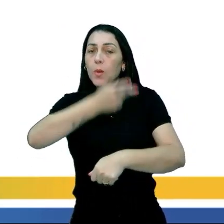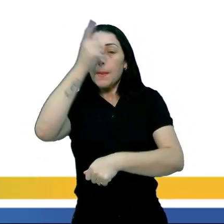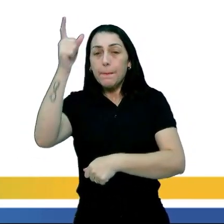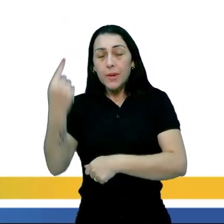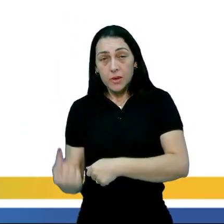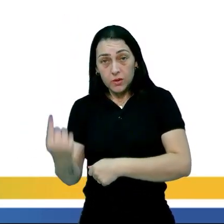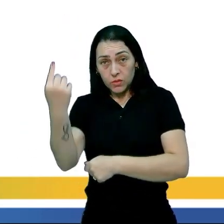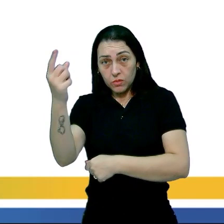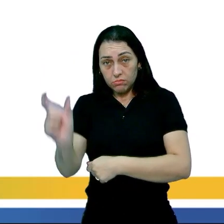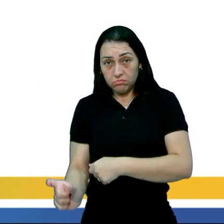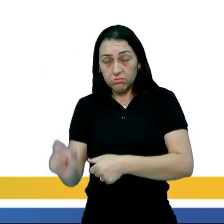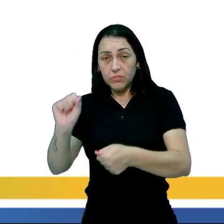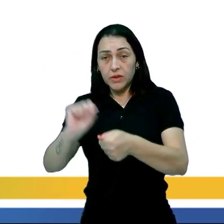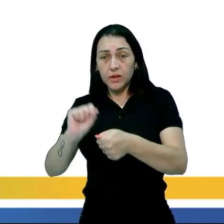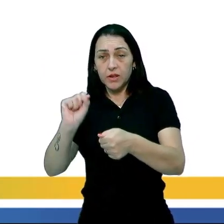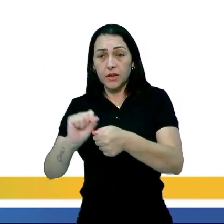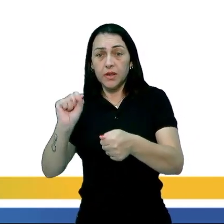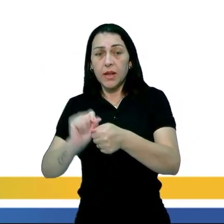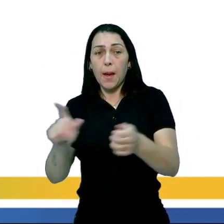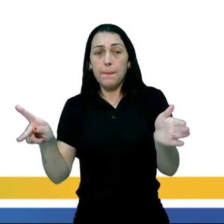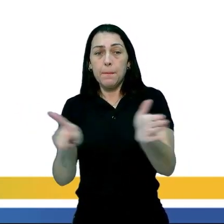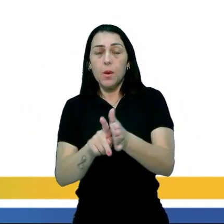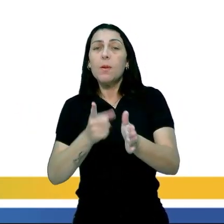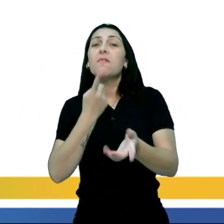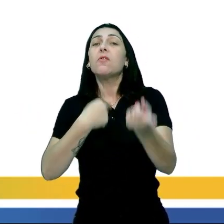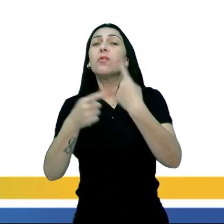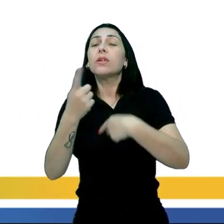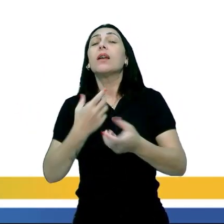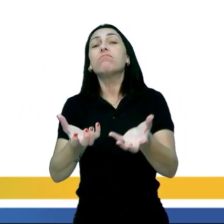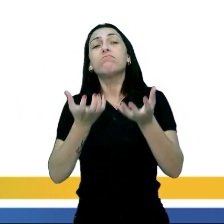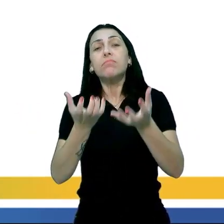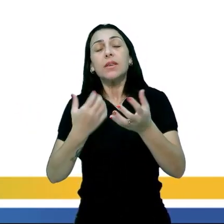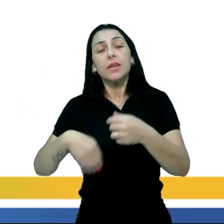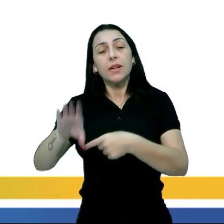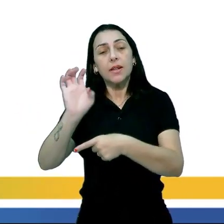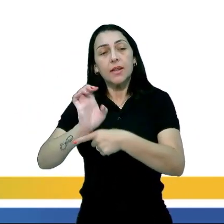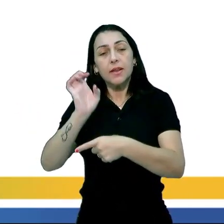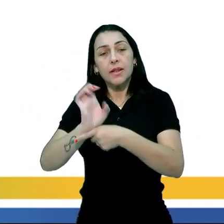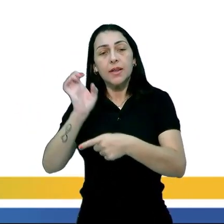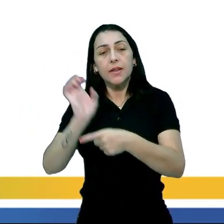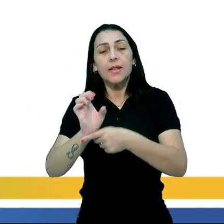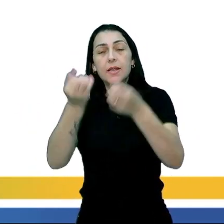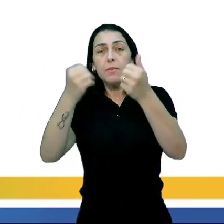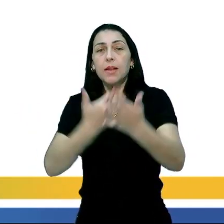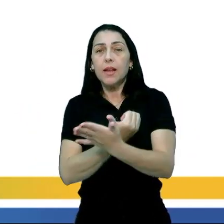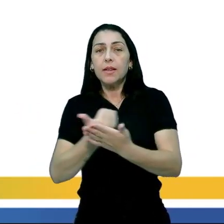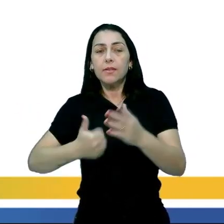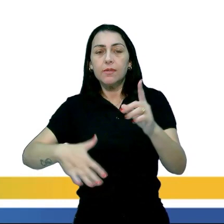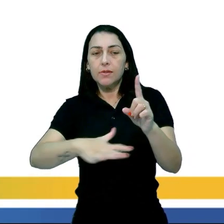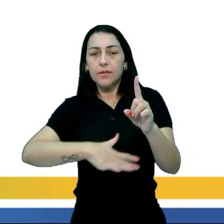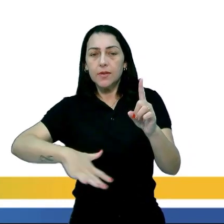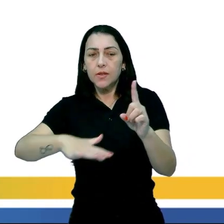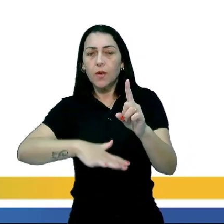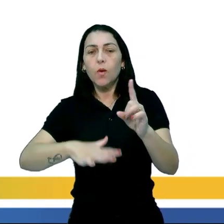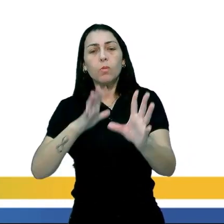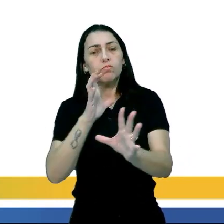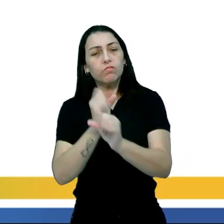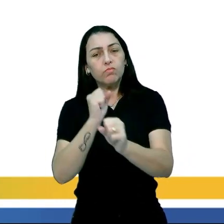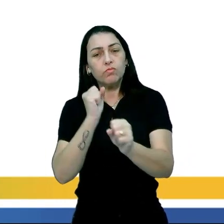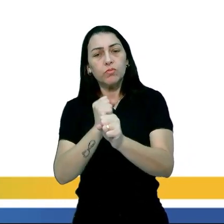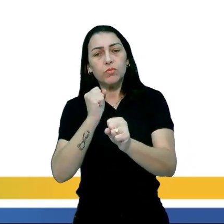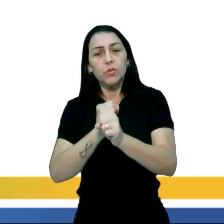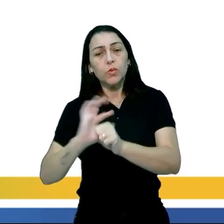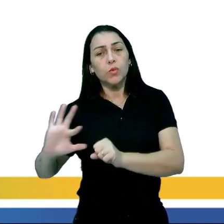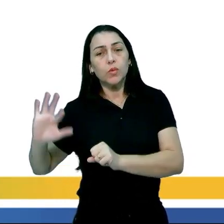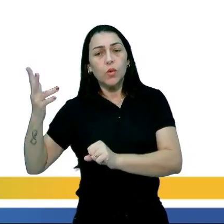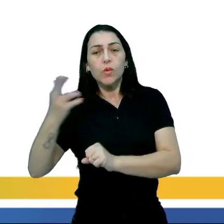sujeito agir em função da própria vontade. E letra E, define ação social como